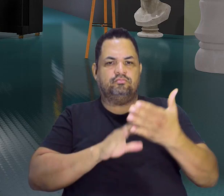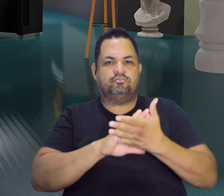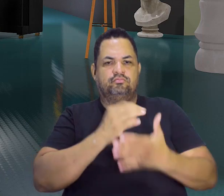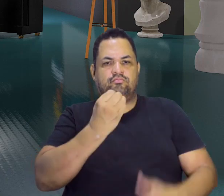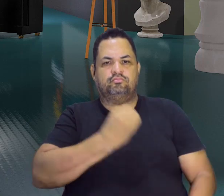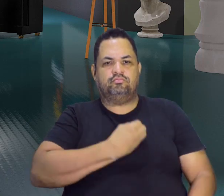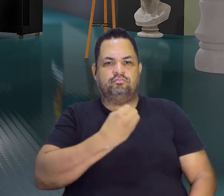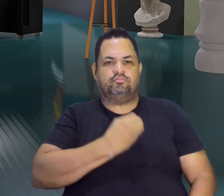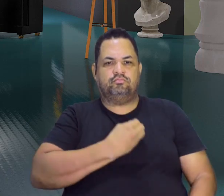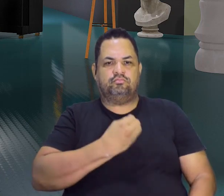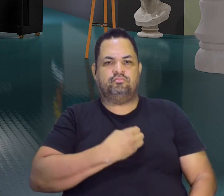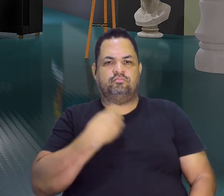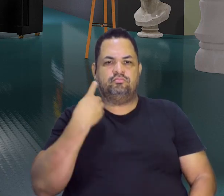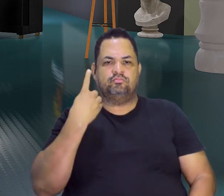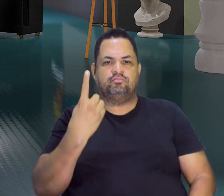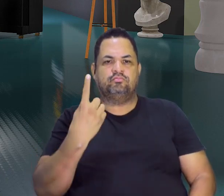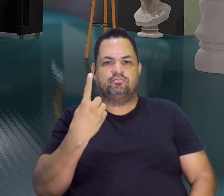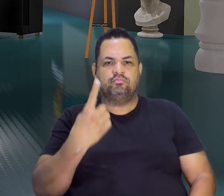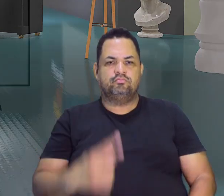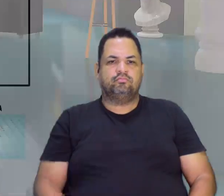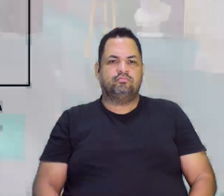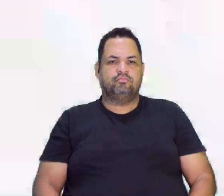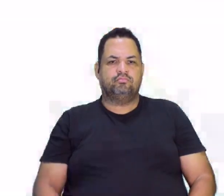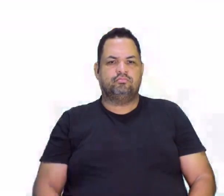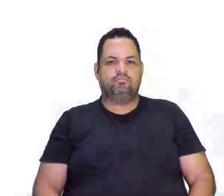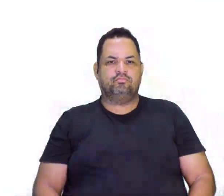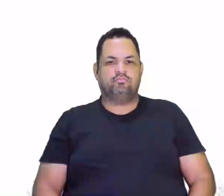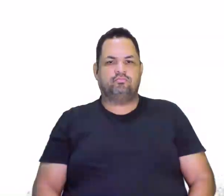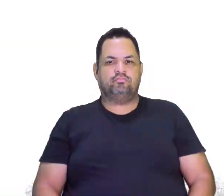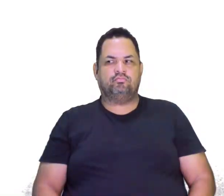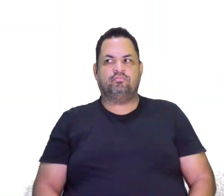de número 1.